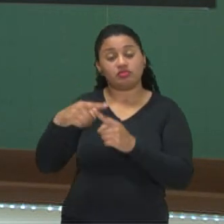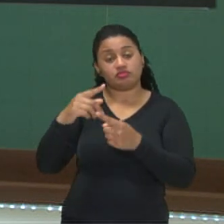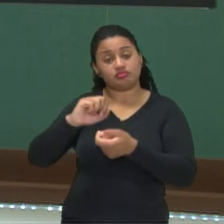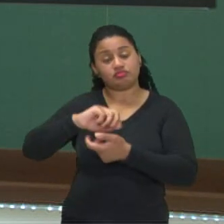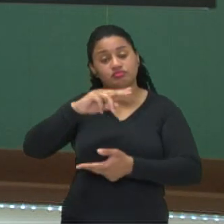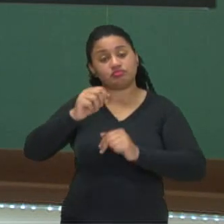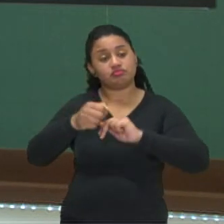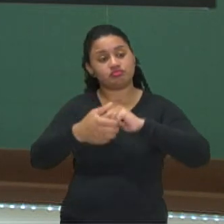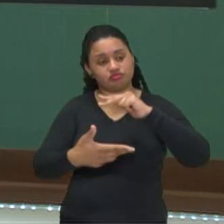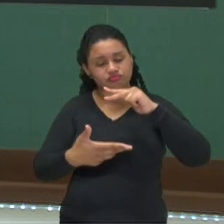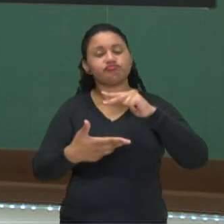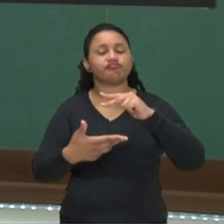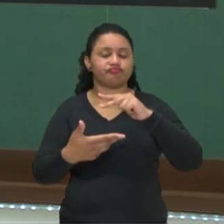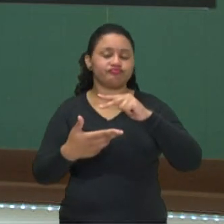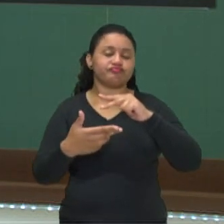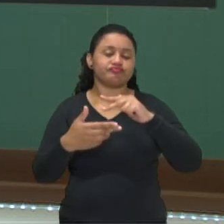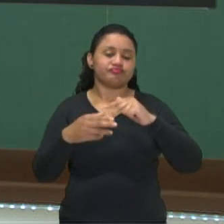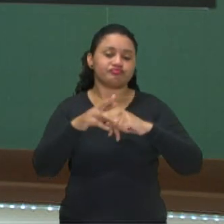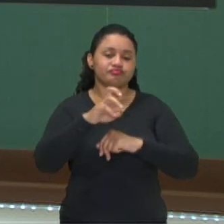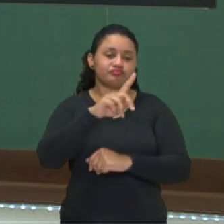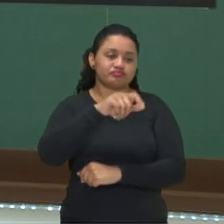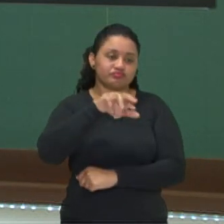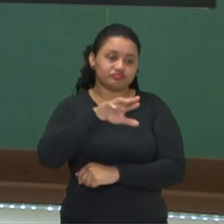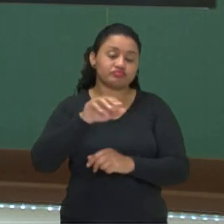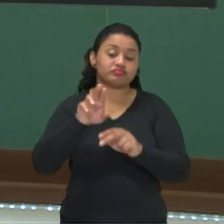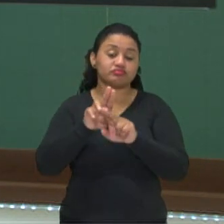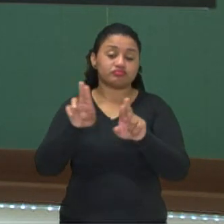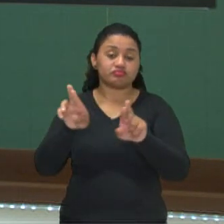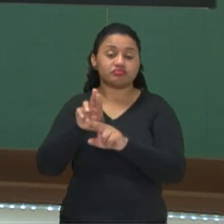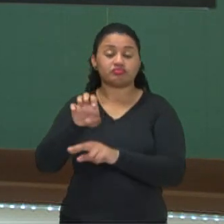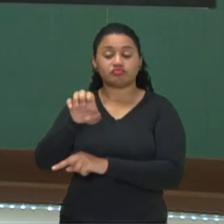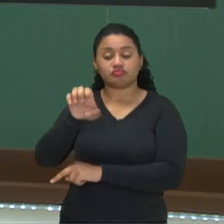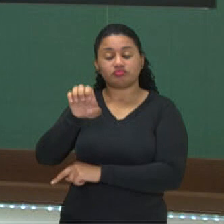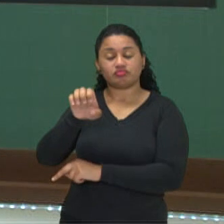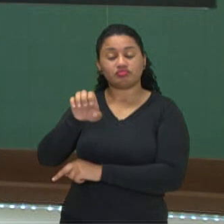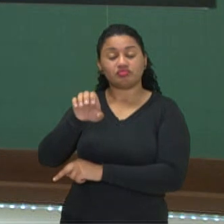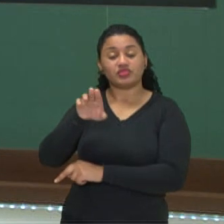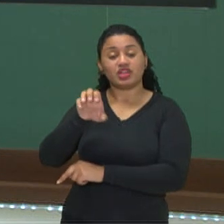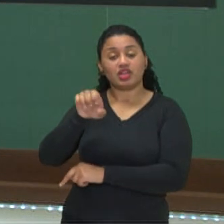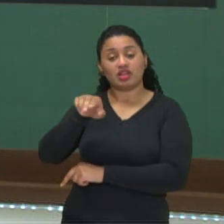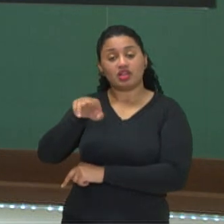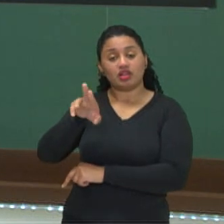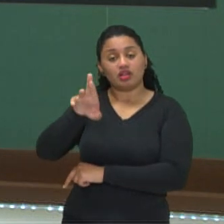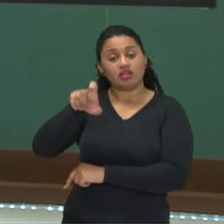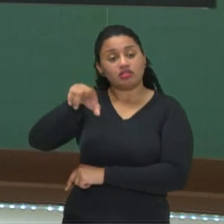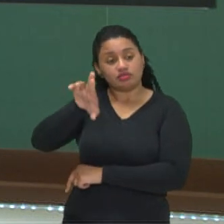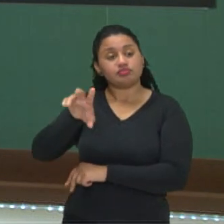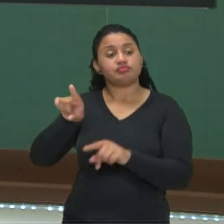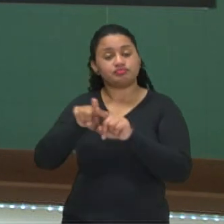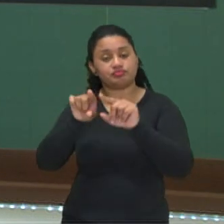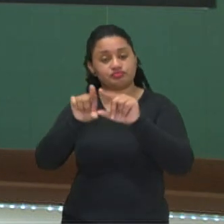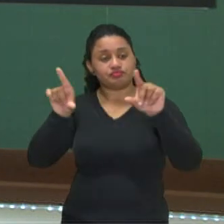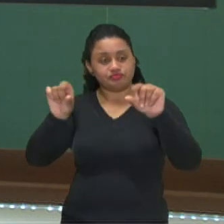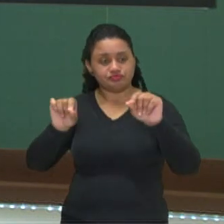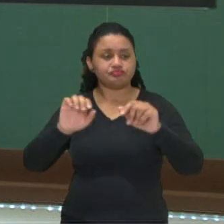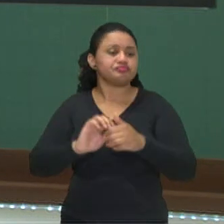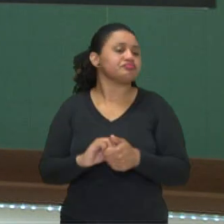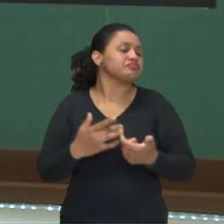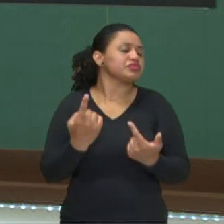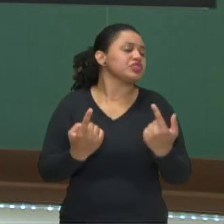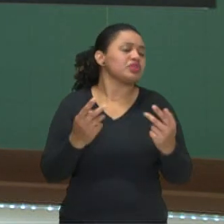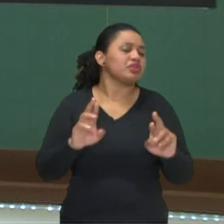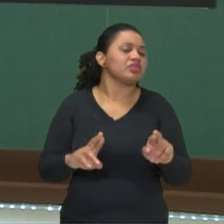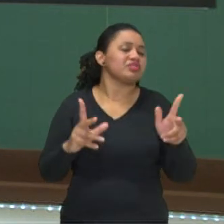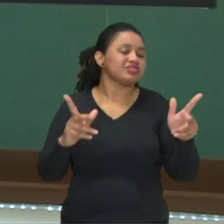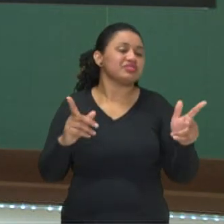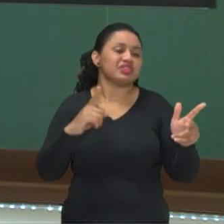um poliedro regular, a relação de Euler é um poliedro convexo, a relação de Euler vale. Então, o que difere